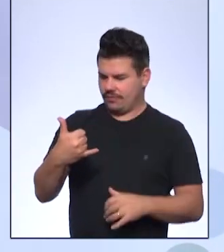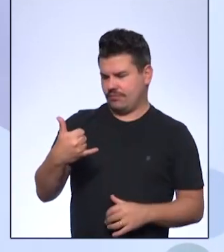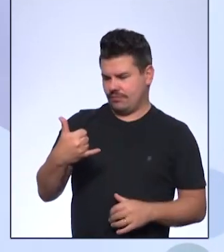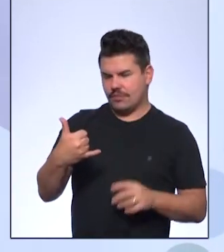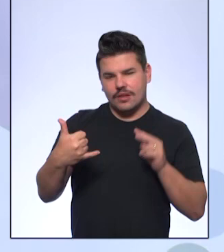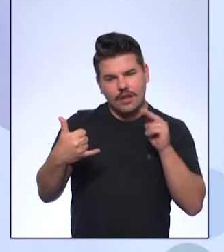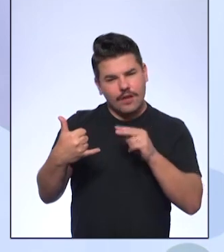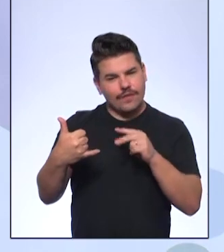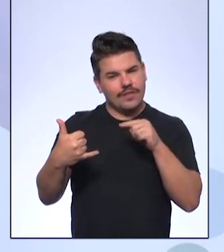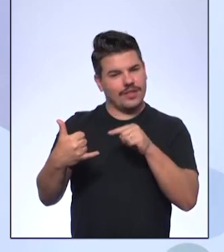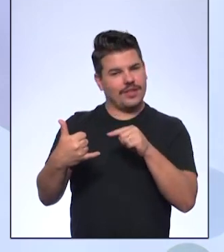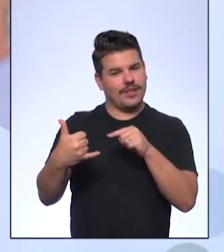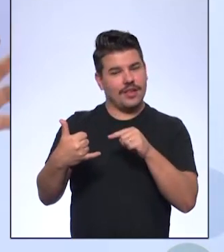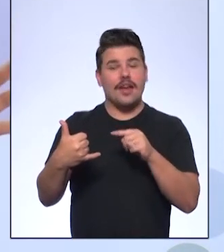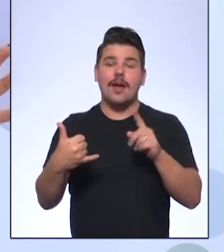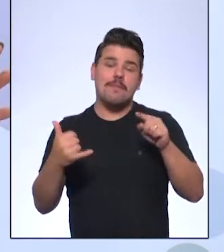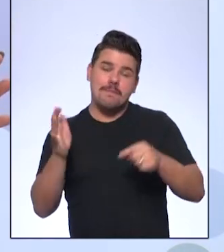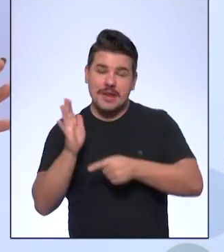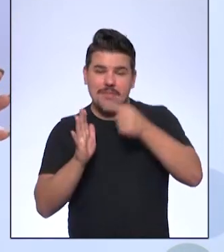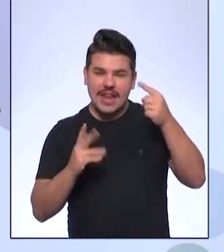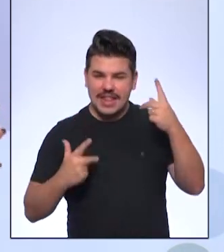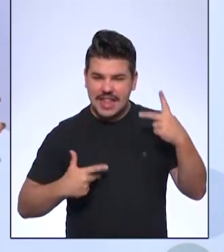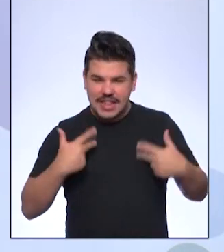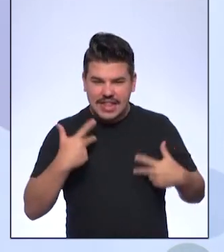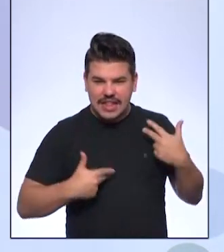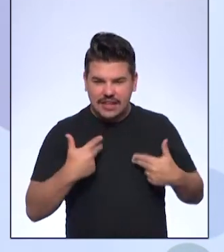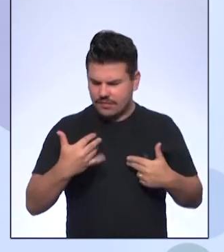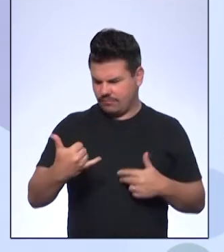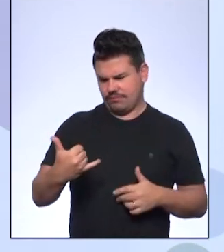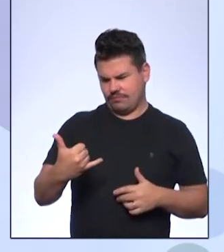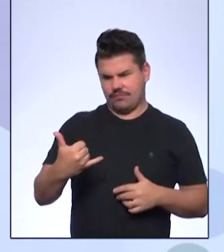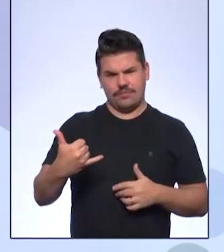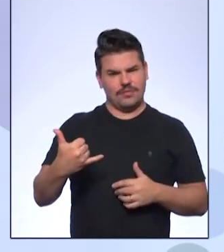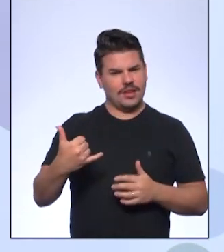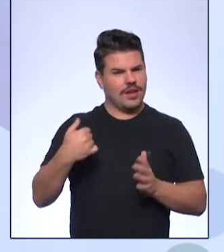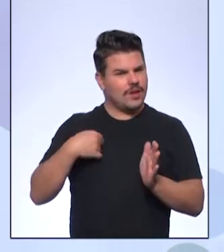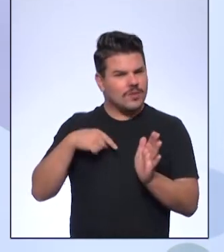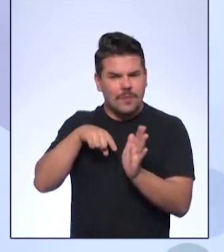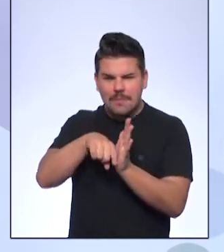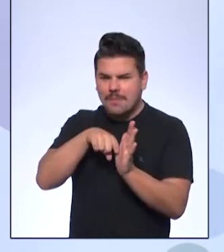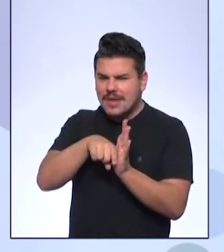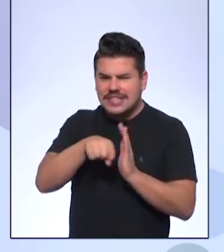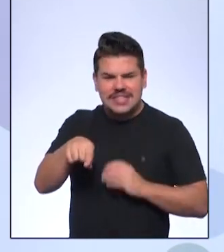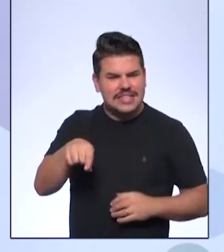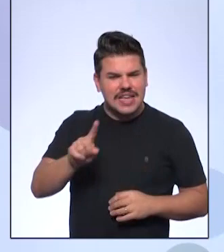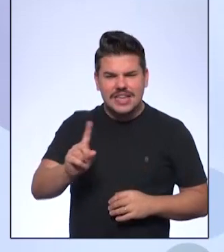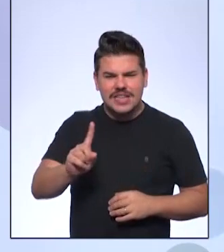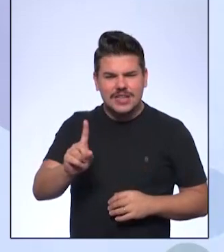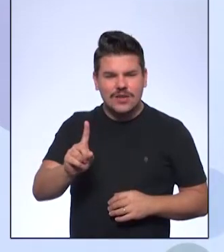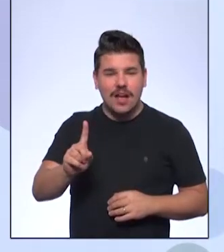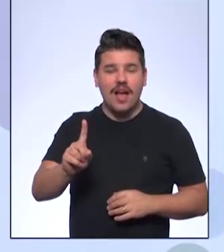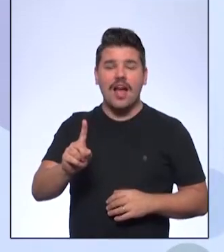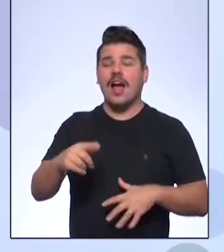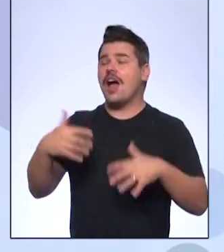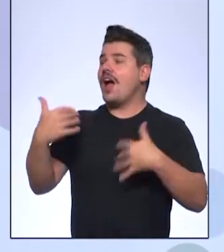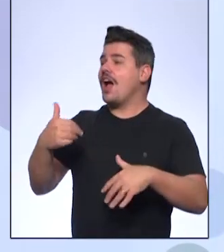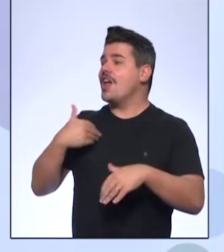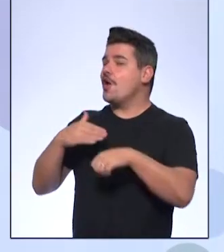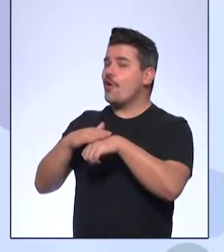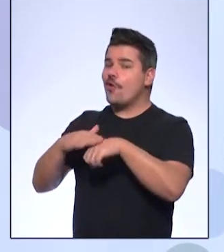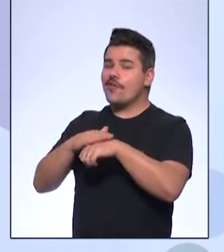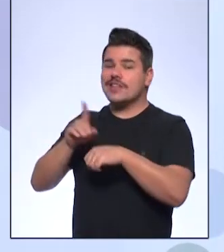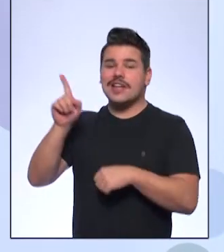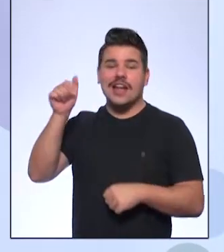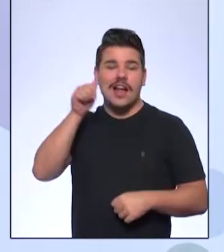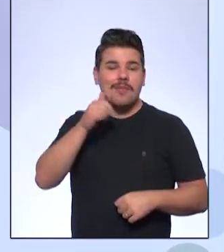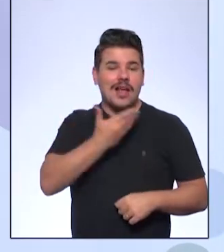estava lá, faça a sua primeira cirurgia plástica. Eu falei, mas, gente, eu nem pesquisei isso. E aí, quando eu fui ver, ele falou, mas eu conversei sobre isso